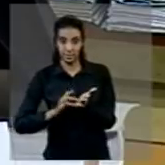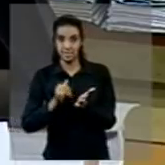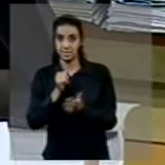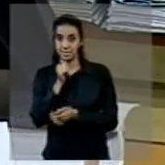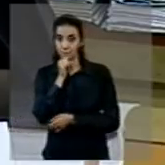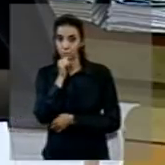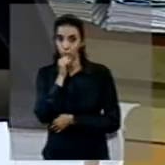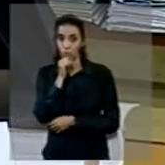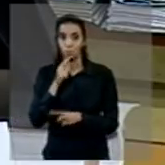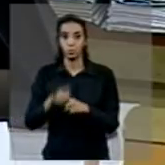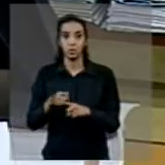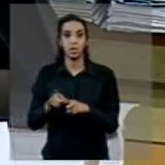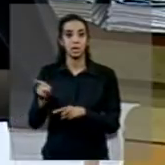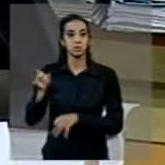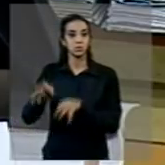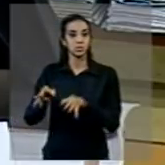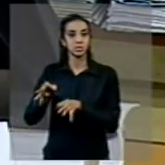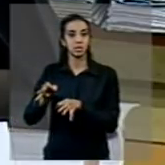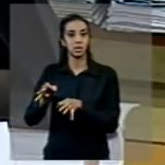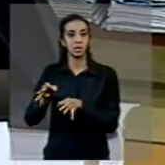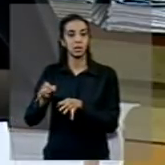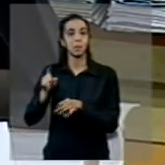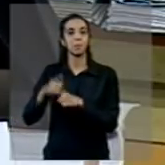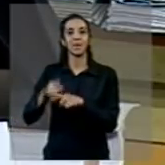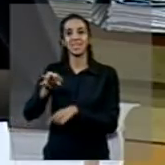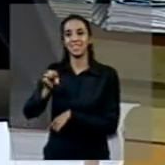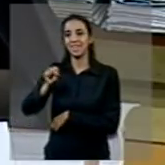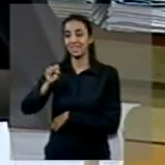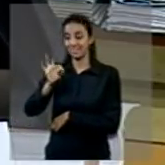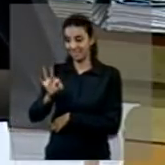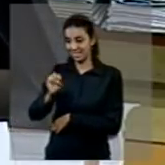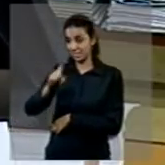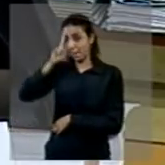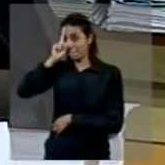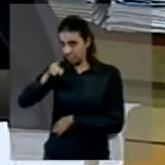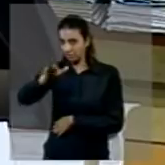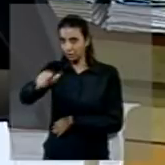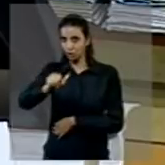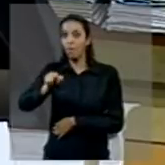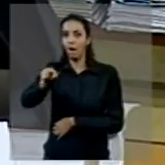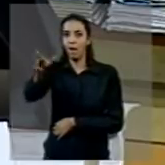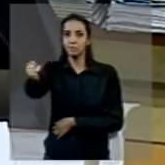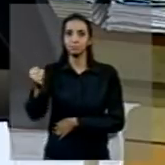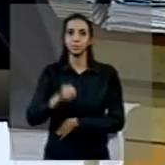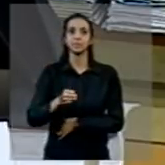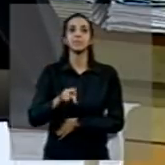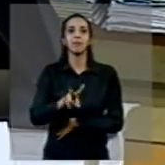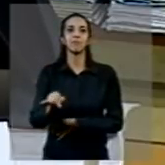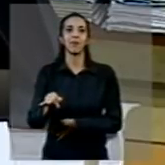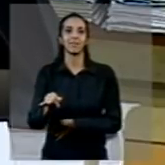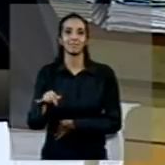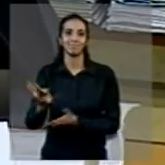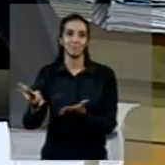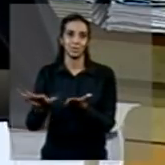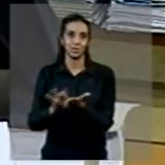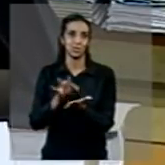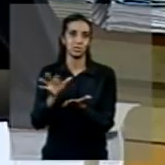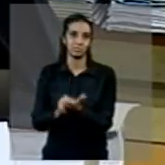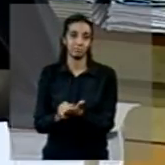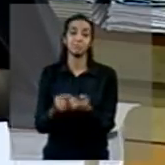comparecem à Justiça Eleitoral atendendo à convocação para a revisão do eleitoral. Este é, aliás, o sentido da